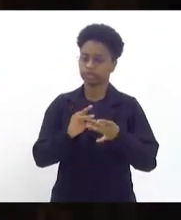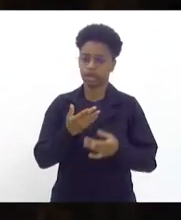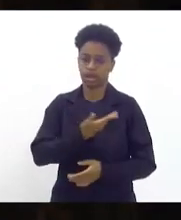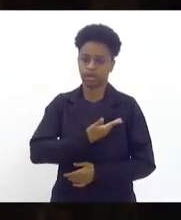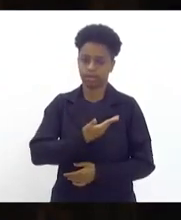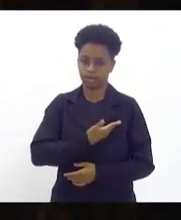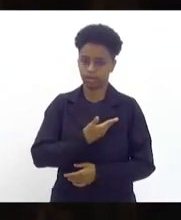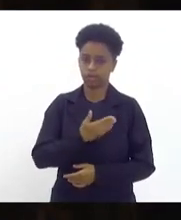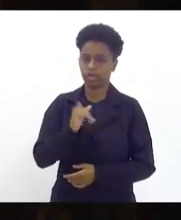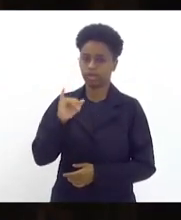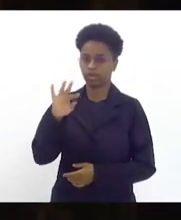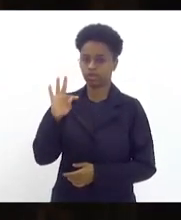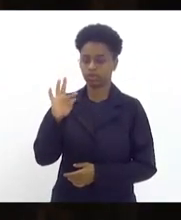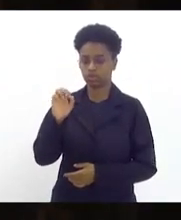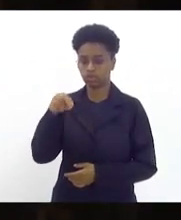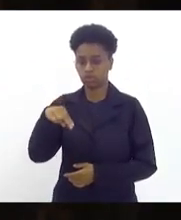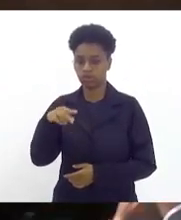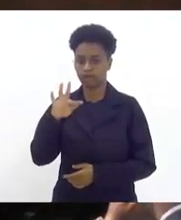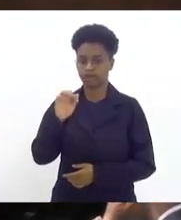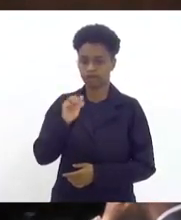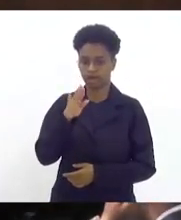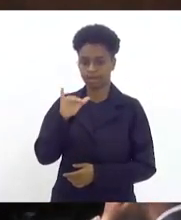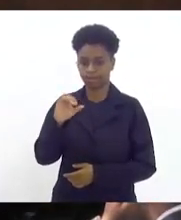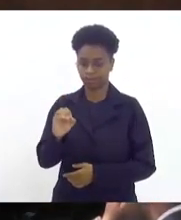do Fábio e